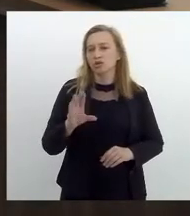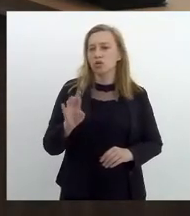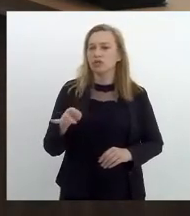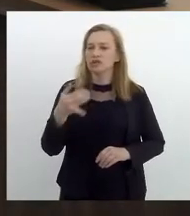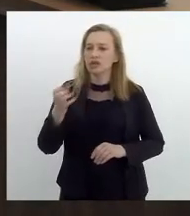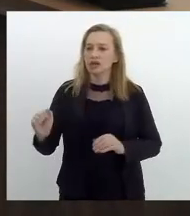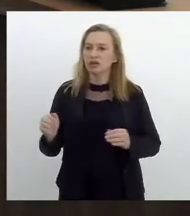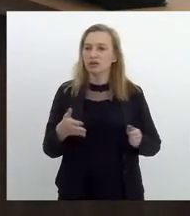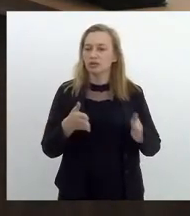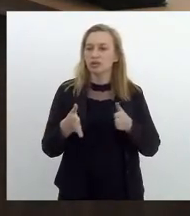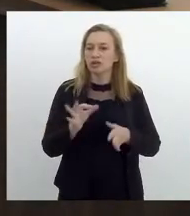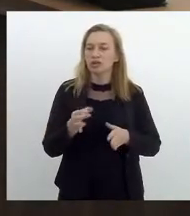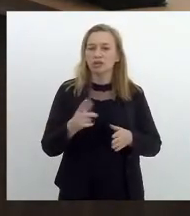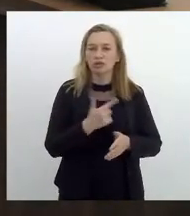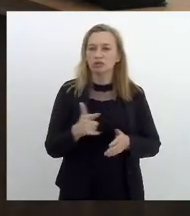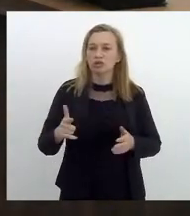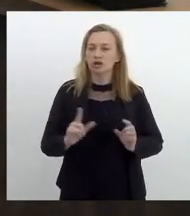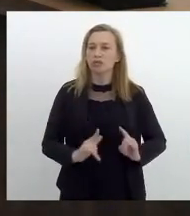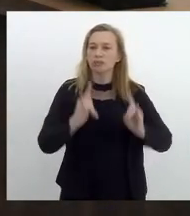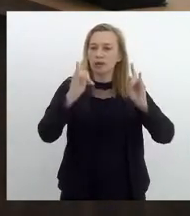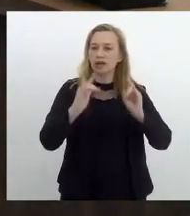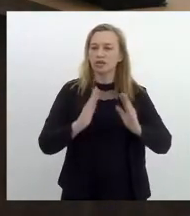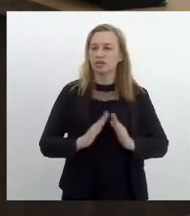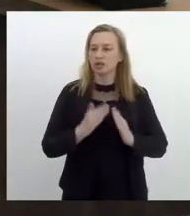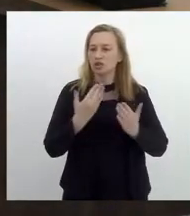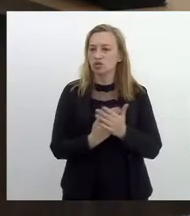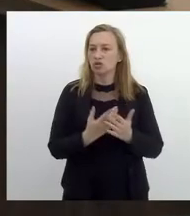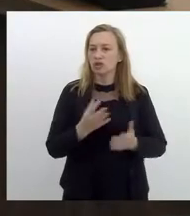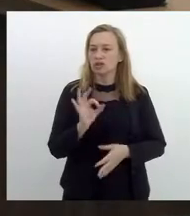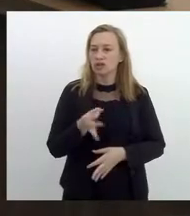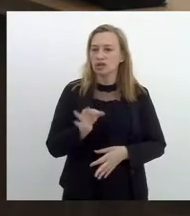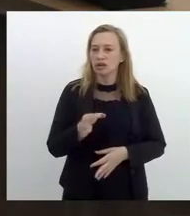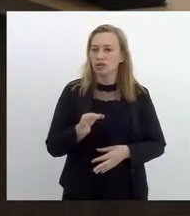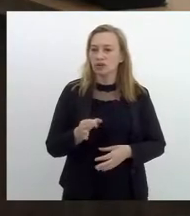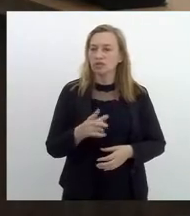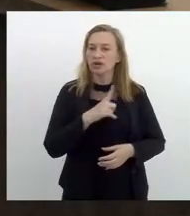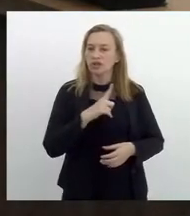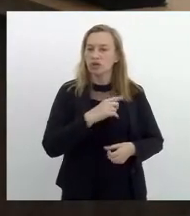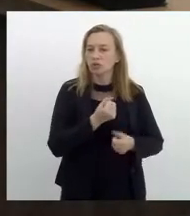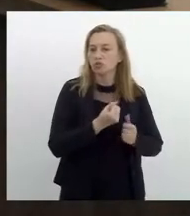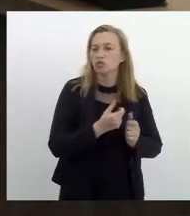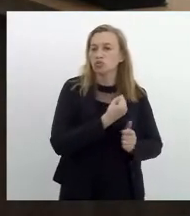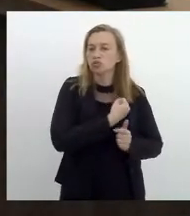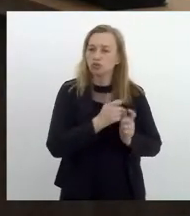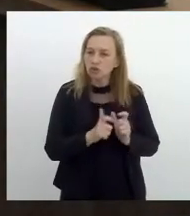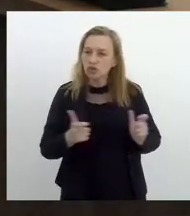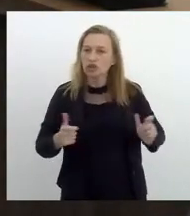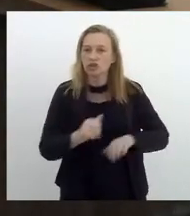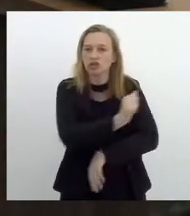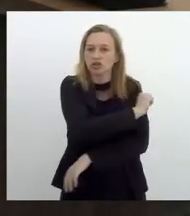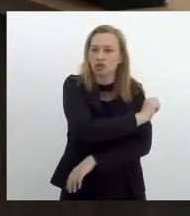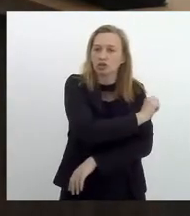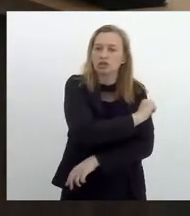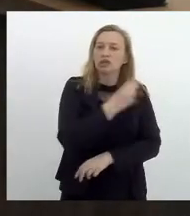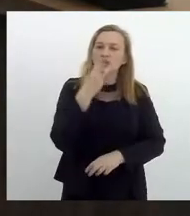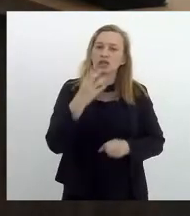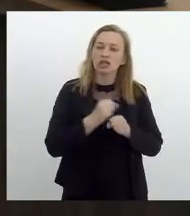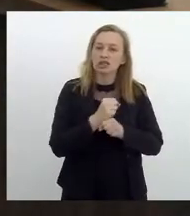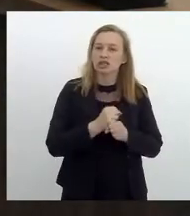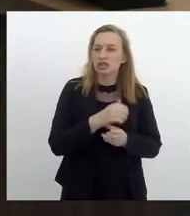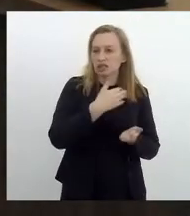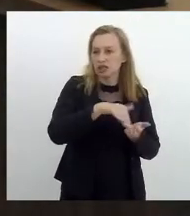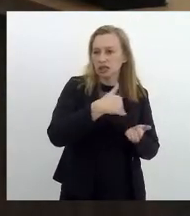prédios escolares suficientes para absorver a demanda local de alunos, tendo a Secretaria de Estado de Educação o prazo de 3 anos